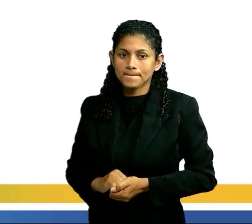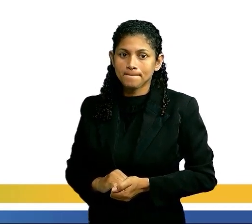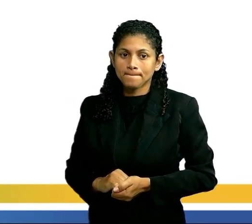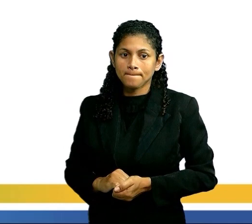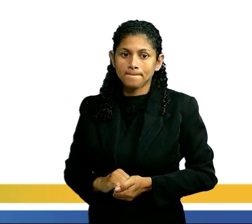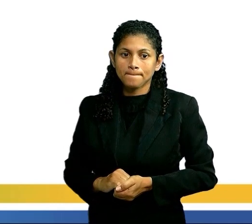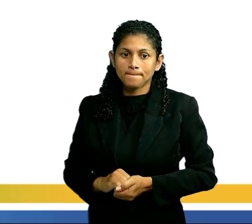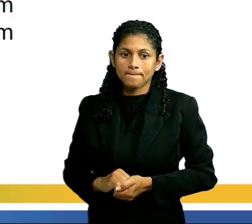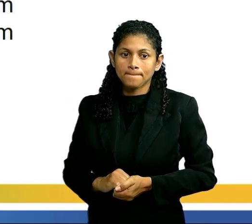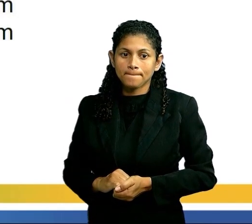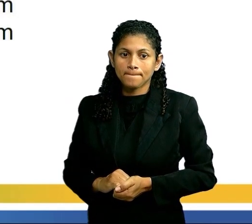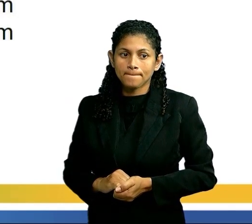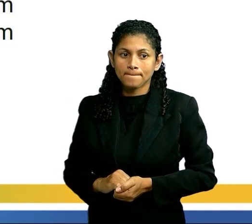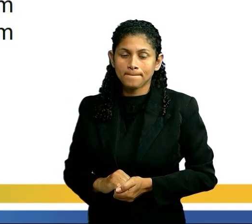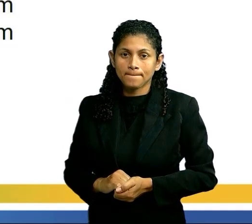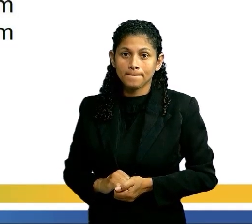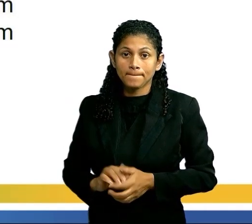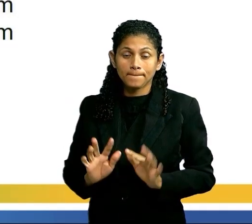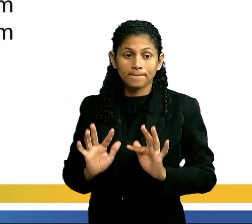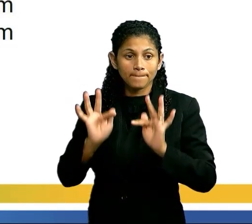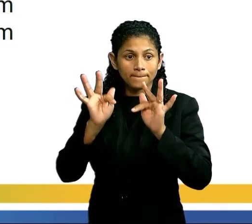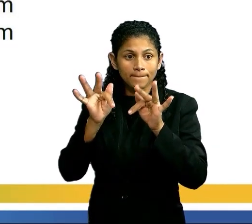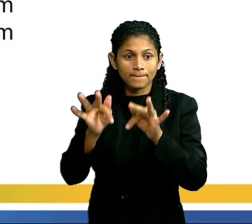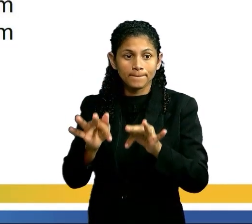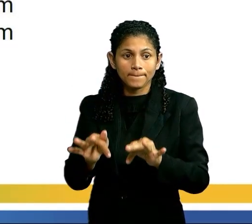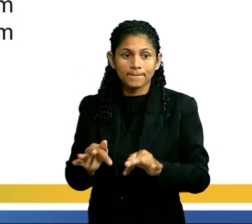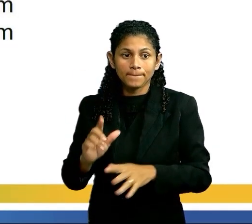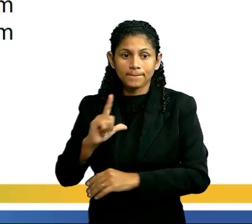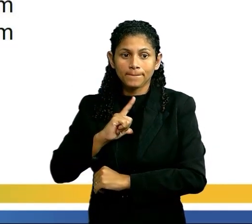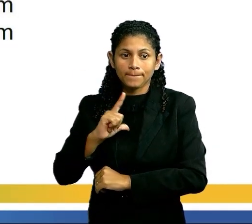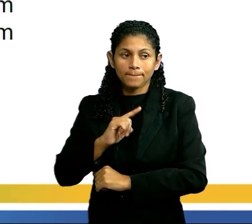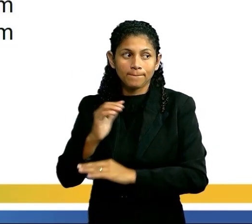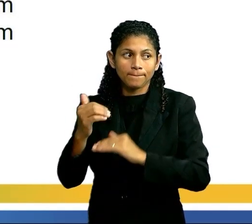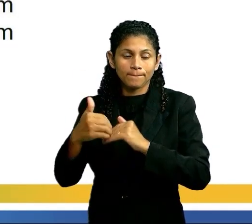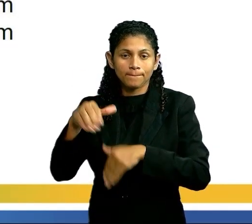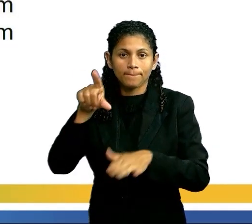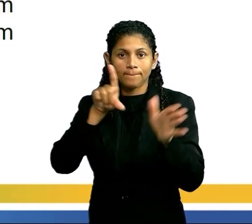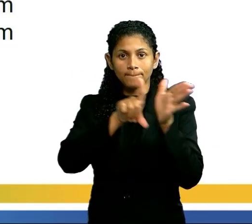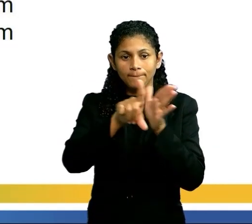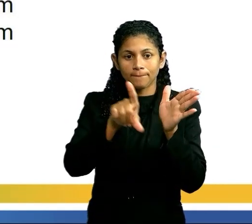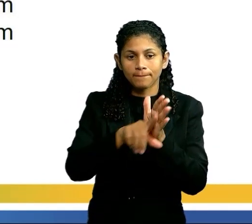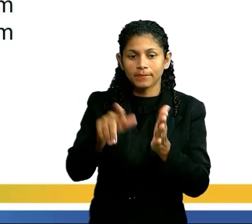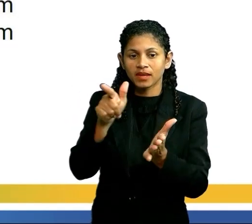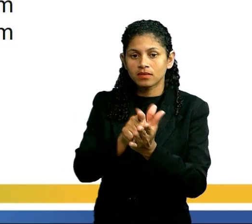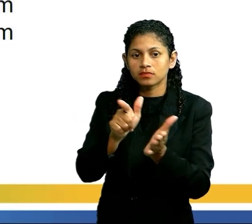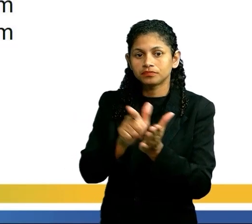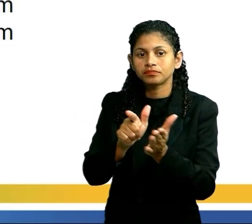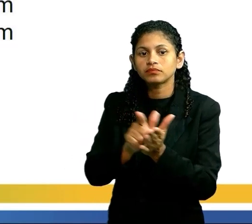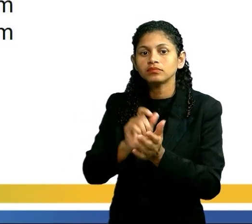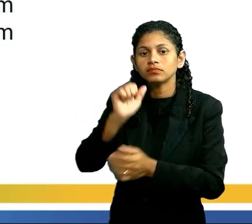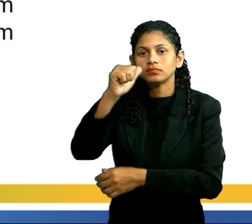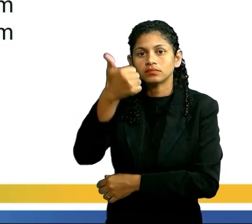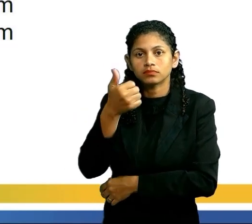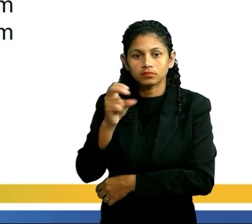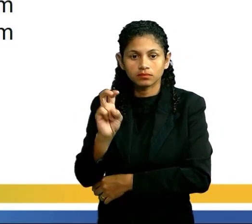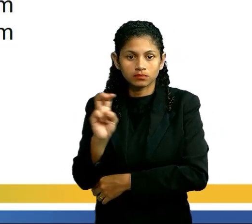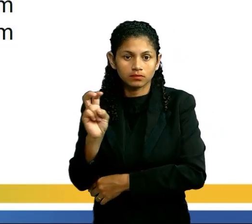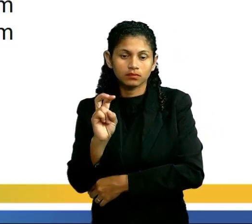Então, para finalizar, nós temos mais uma questão na página 155, a questão